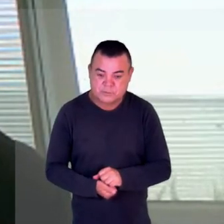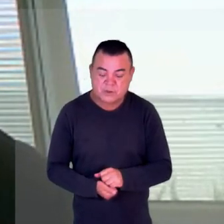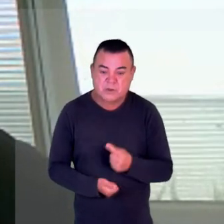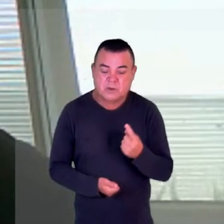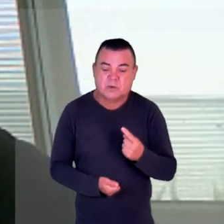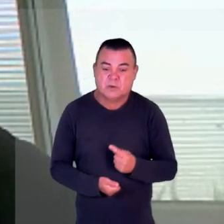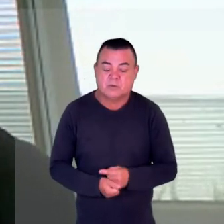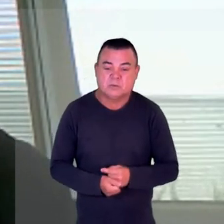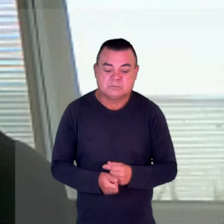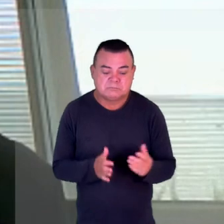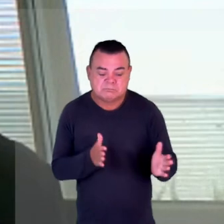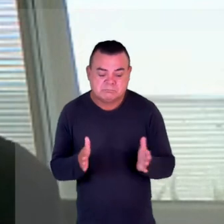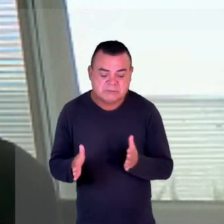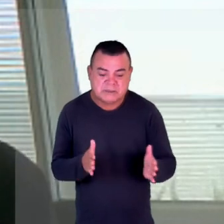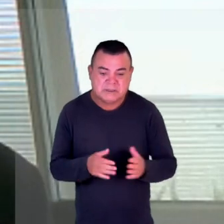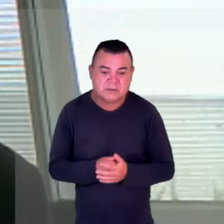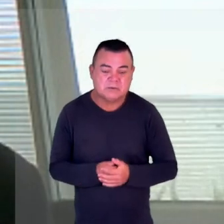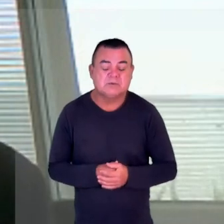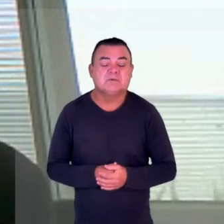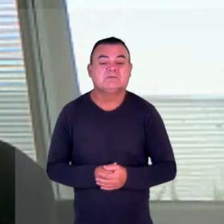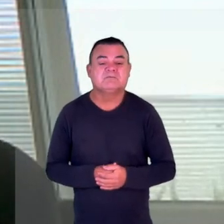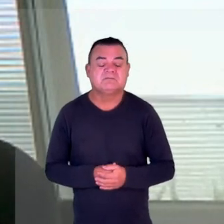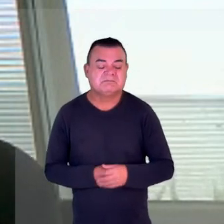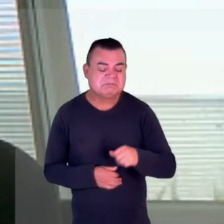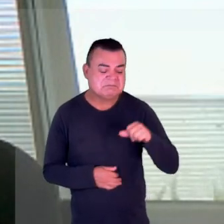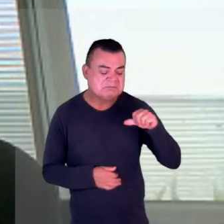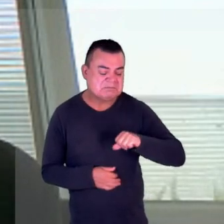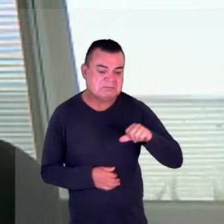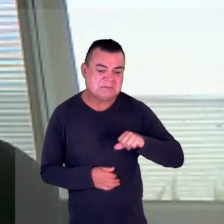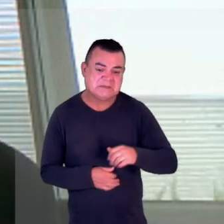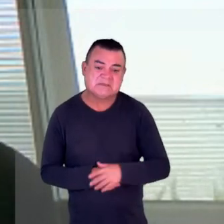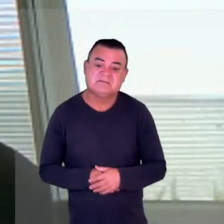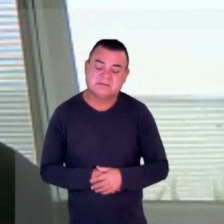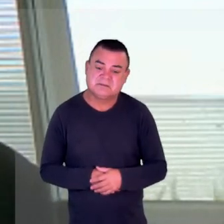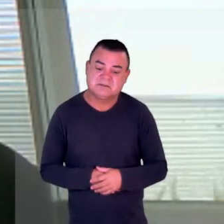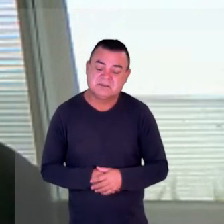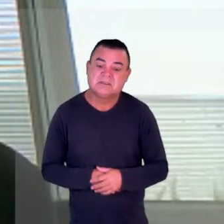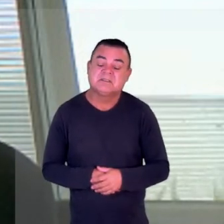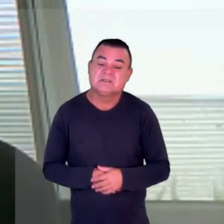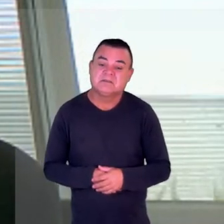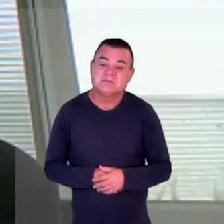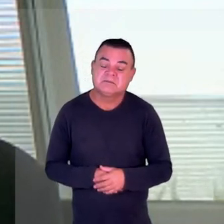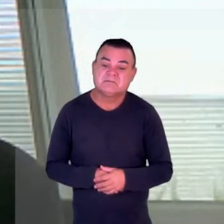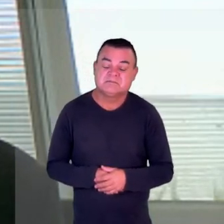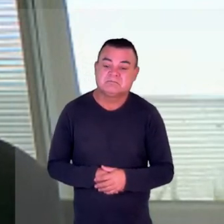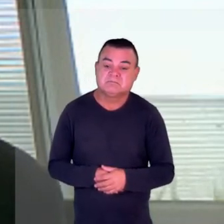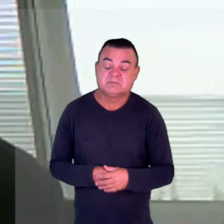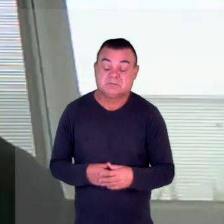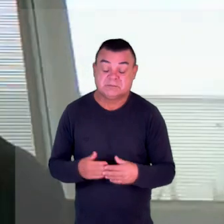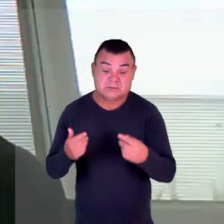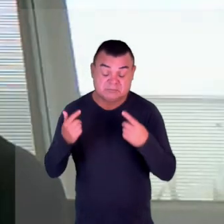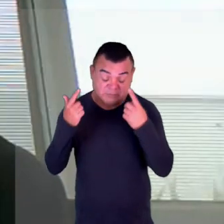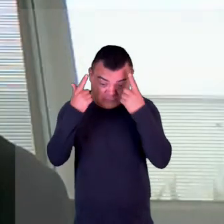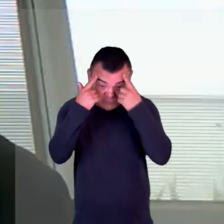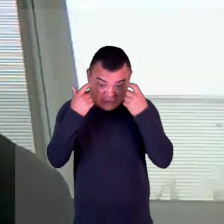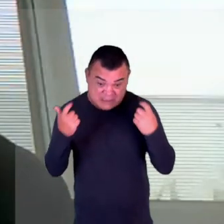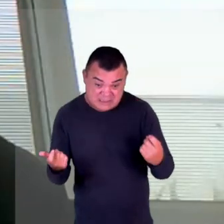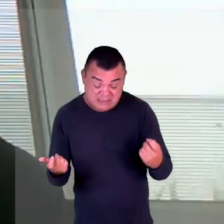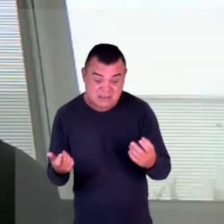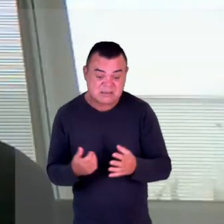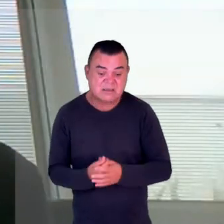trágico não é apenas de violência porque o todos os dias assistimos diante de nossos olhos